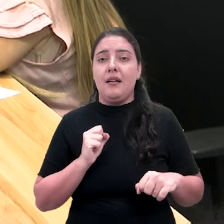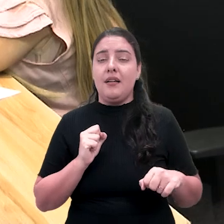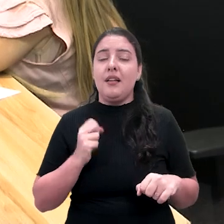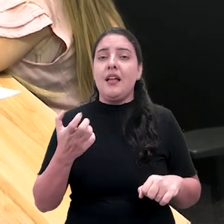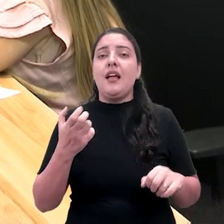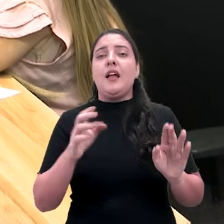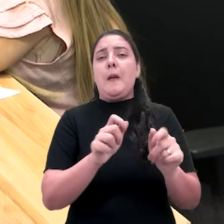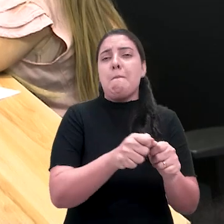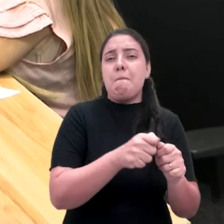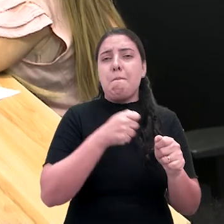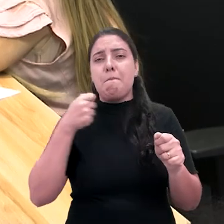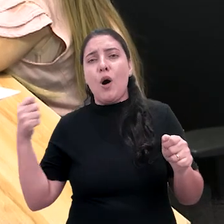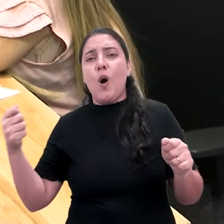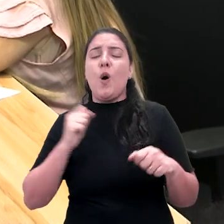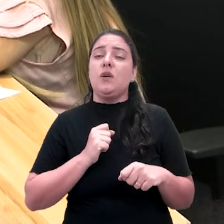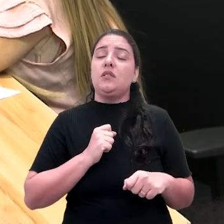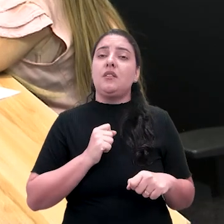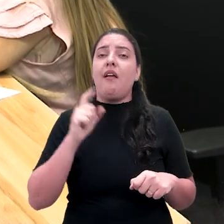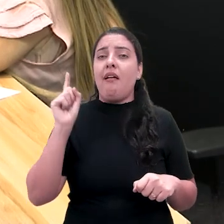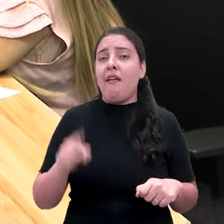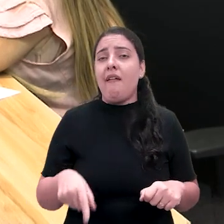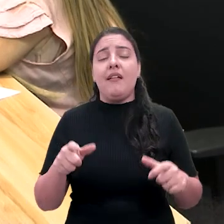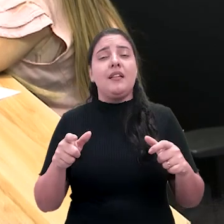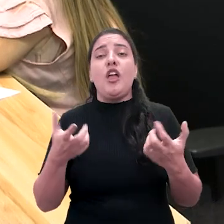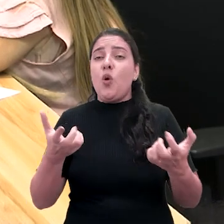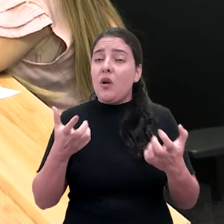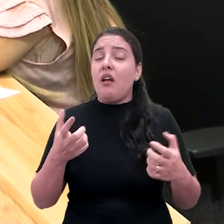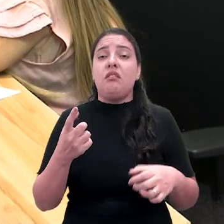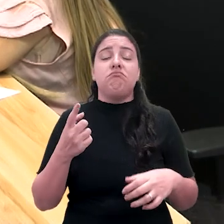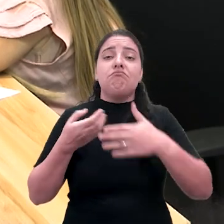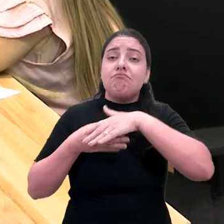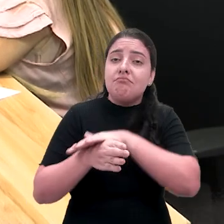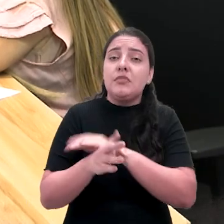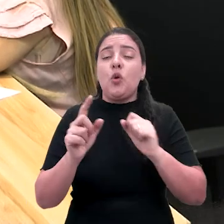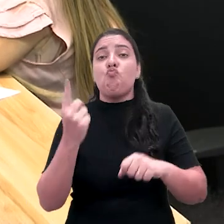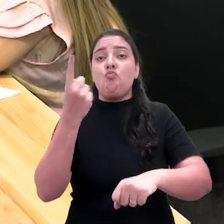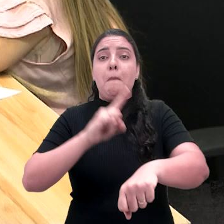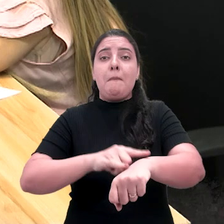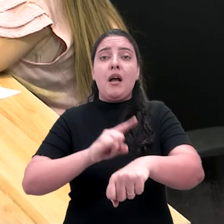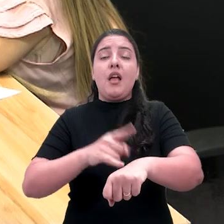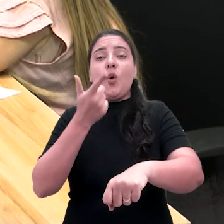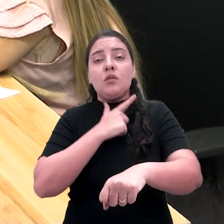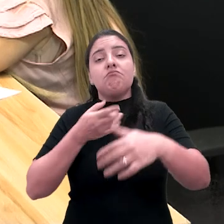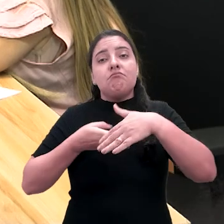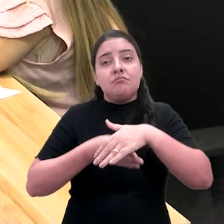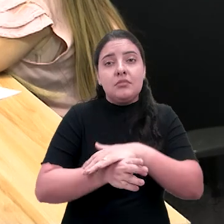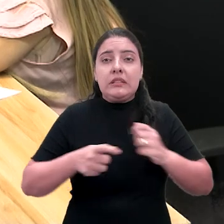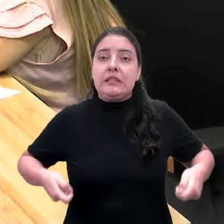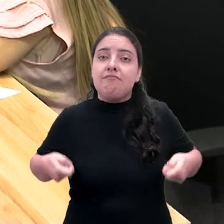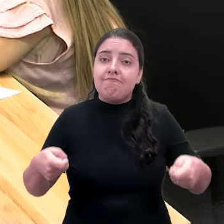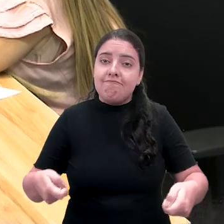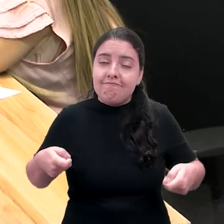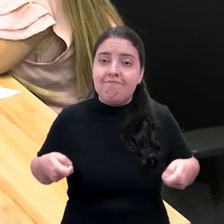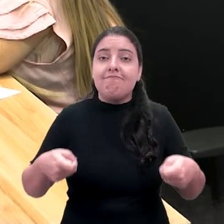porta larga. Eu quero um acesso. Eu só quero um acesso, só isso. Um banheiro que eu consiga entrar com a minha cadeira de